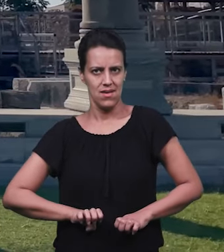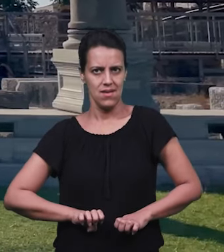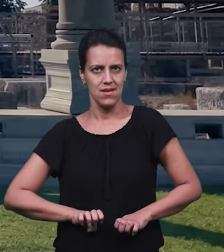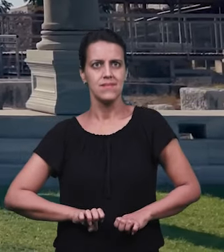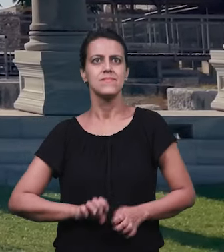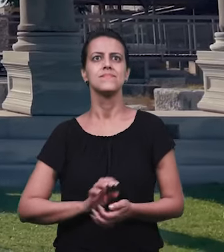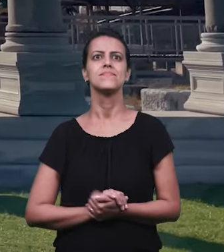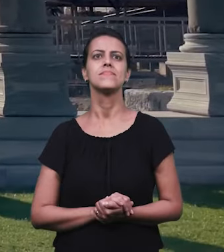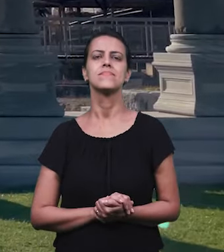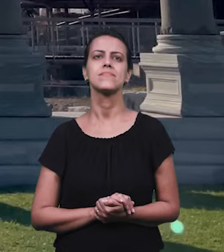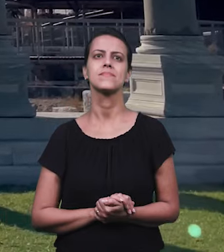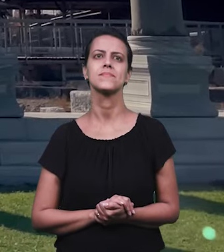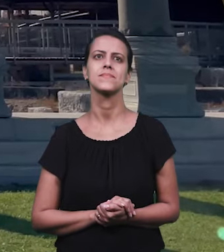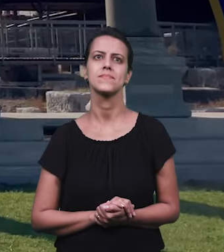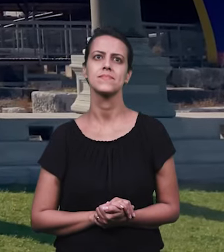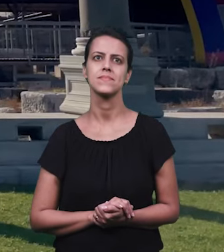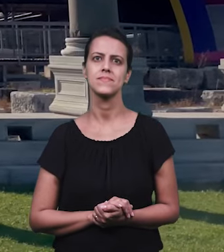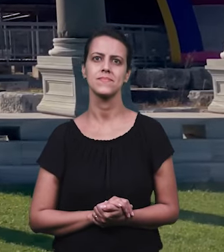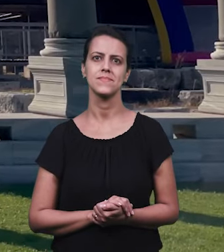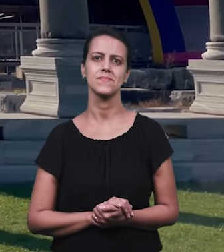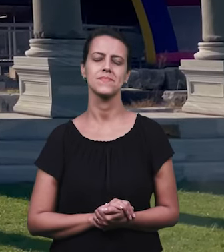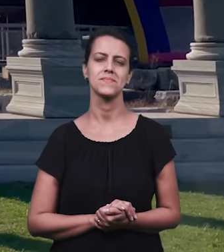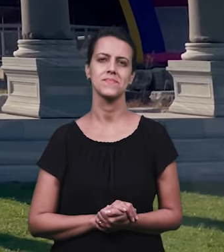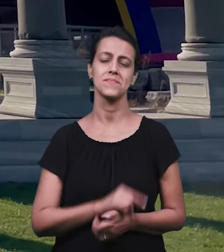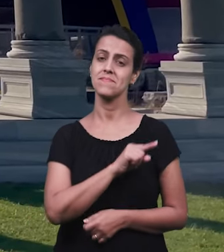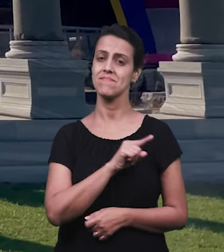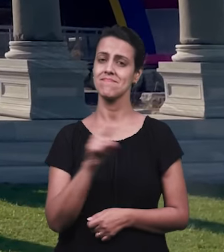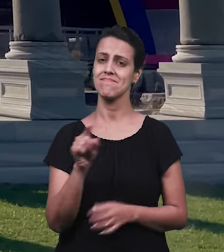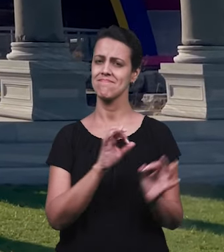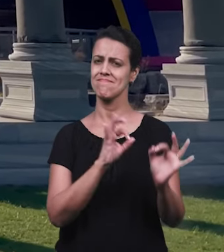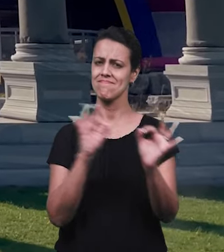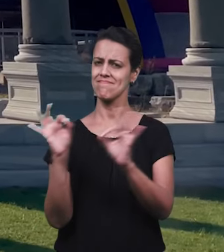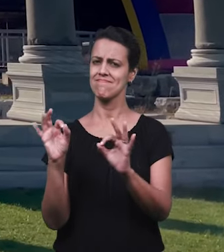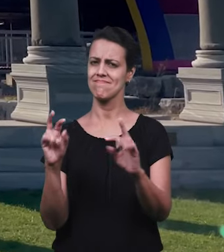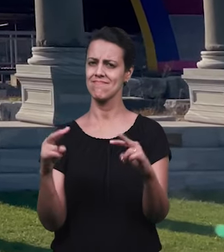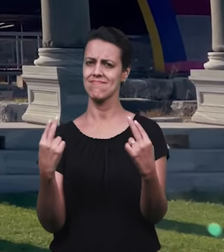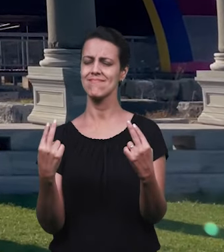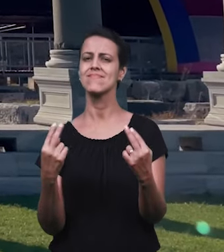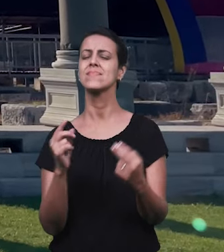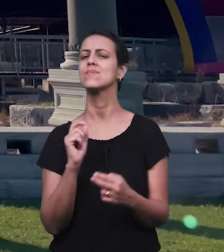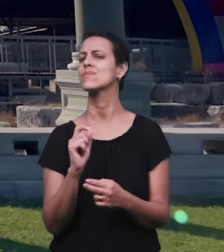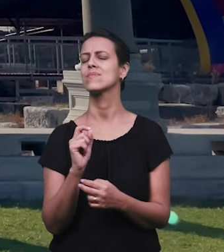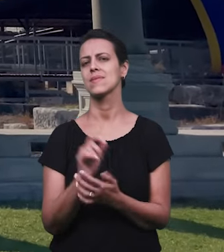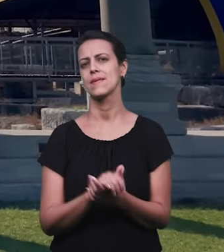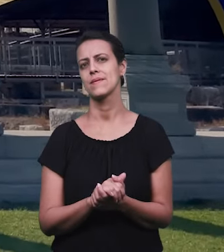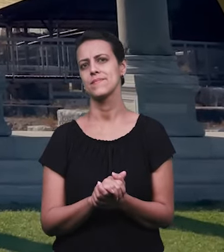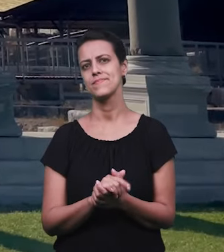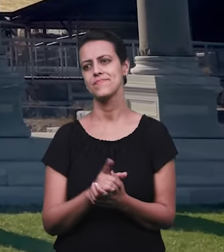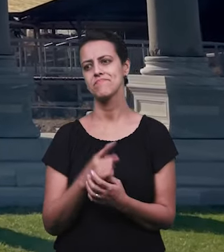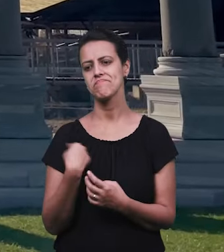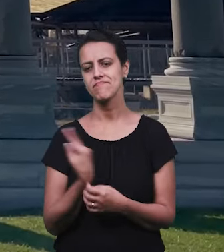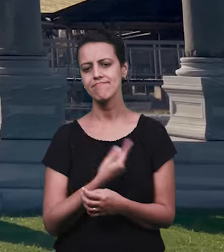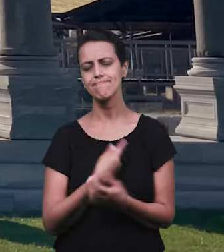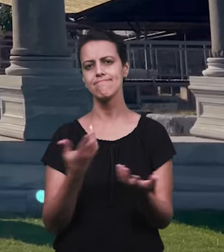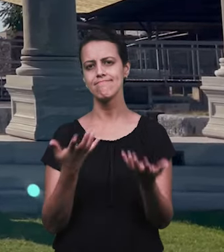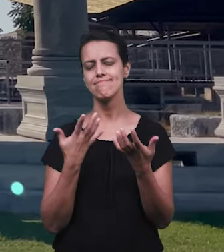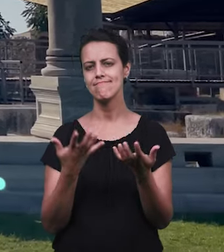amigos, aqueles que nos ouvem, a nossa grande preocupação é trazer a